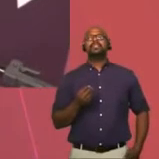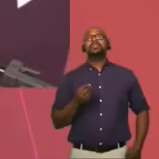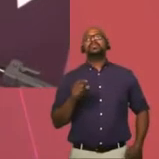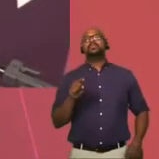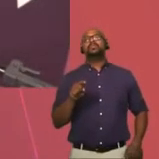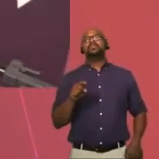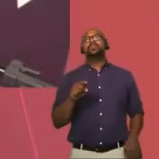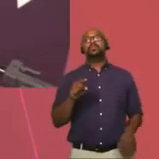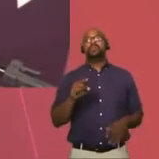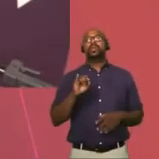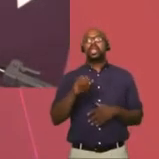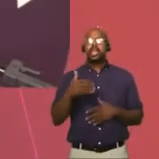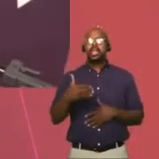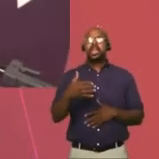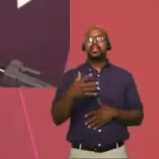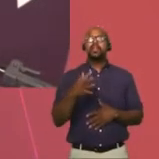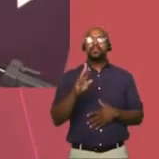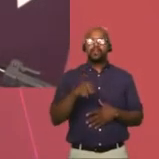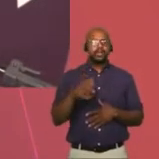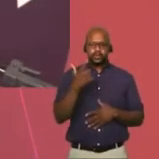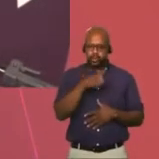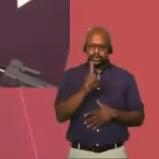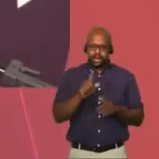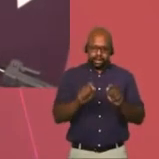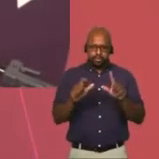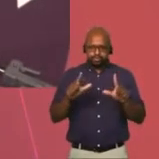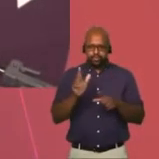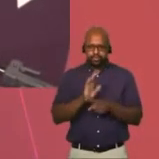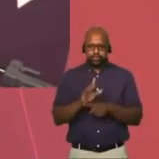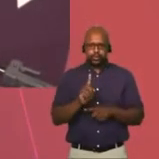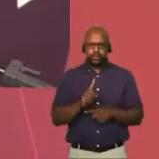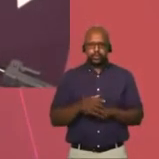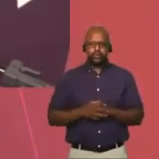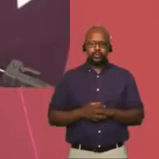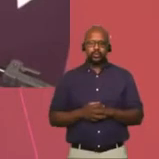a minha frente você não consegue botar na o filme